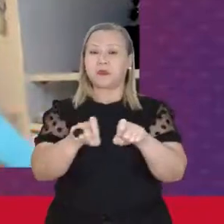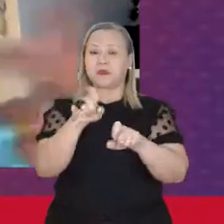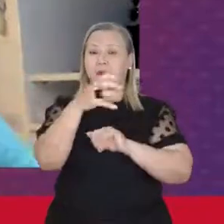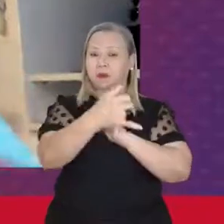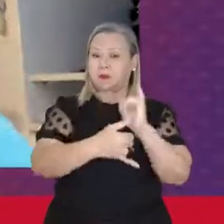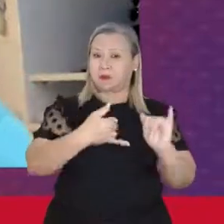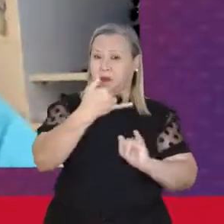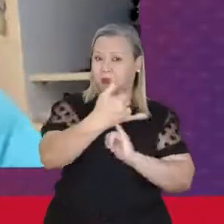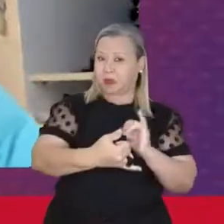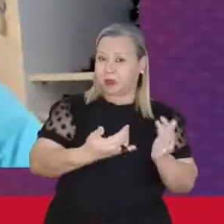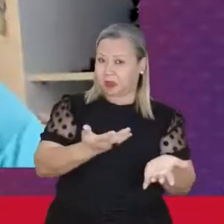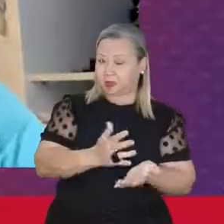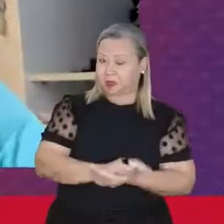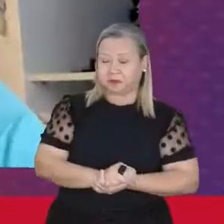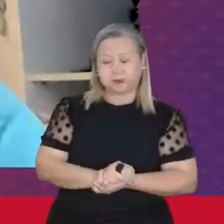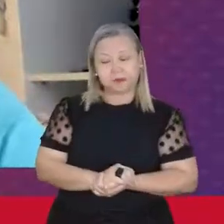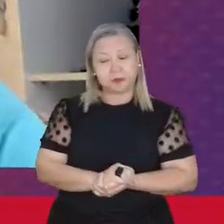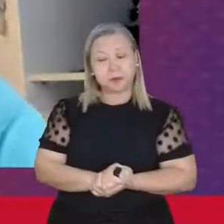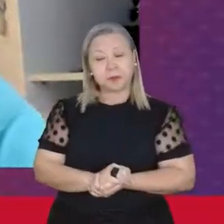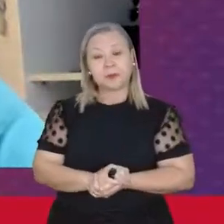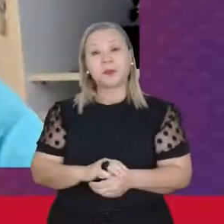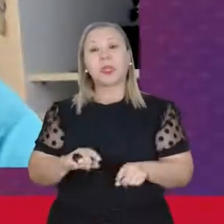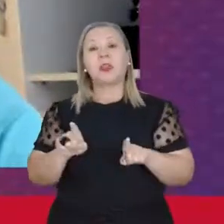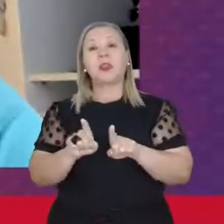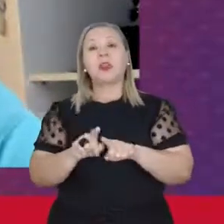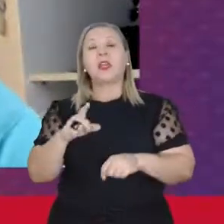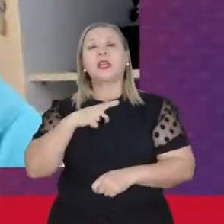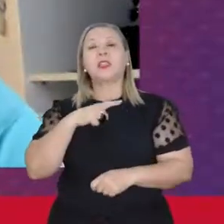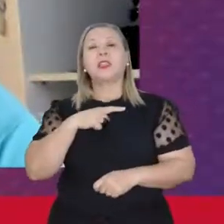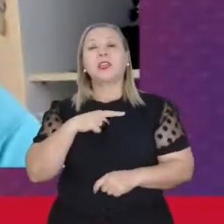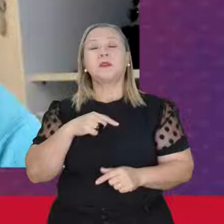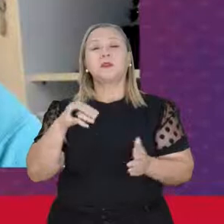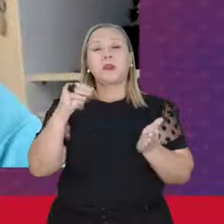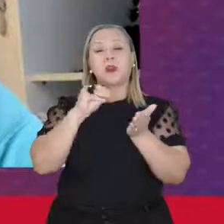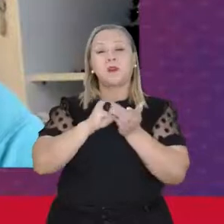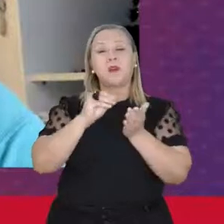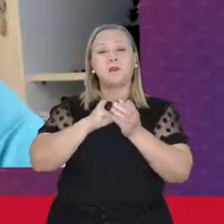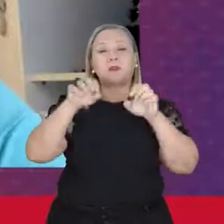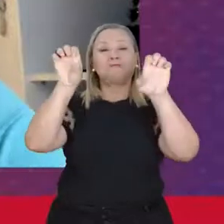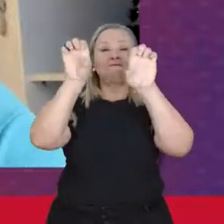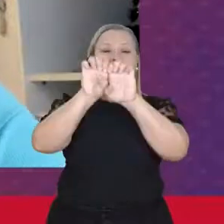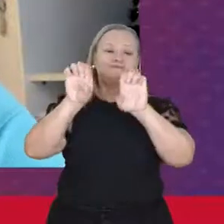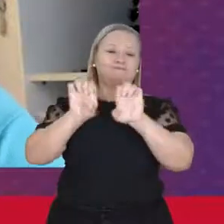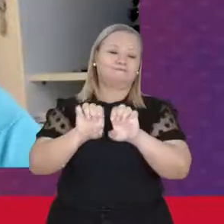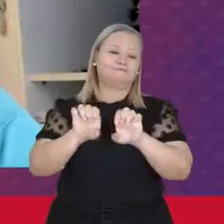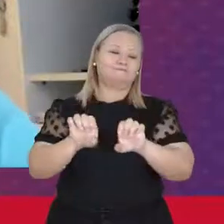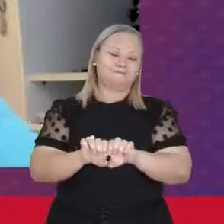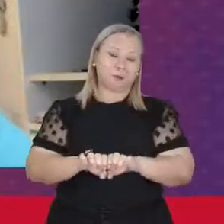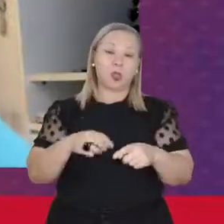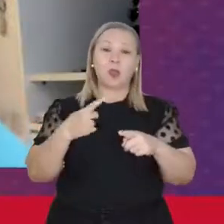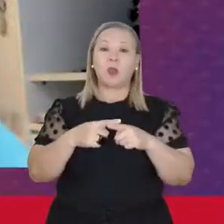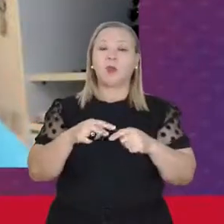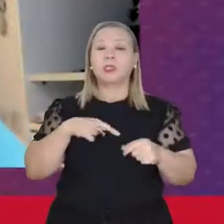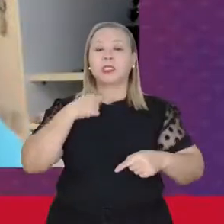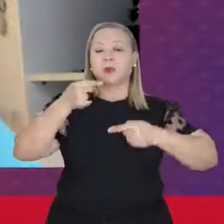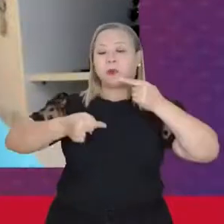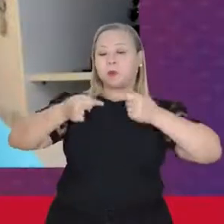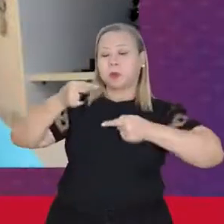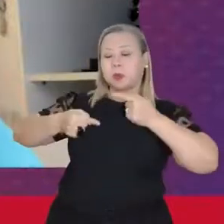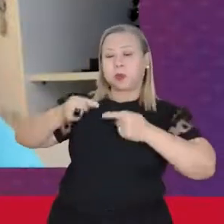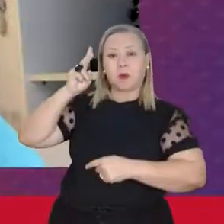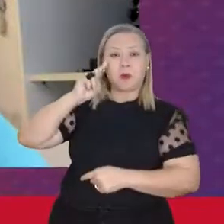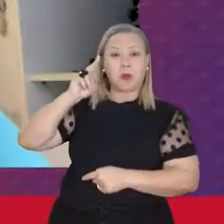instrumentos da era digital. E nós temos um déficit de infraestrutura, Porque nós estamos debatendo agora a história